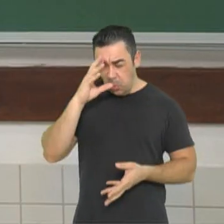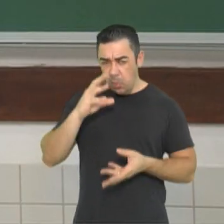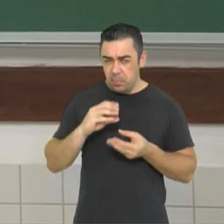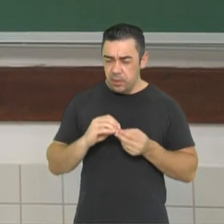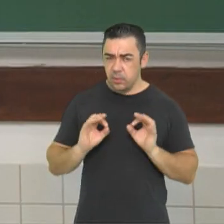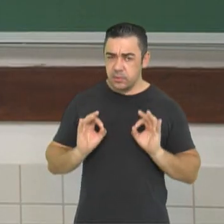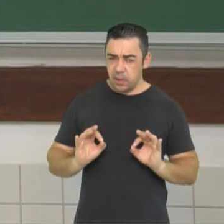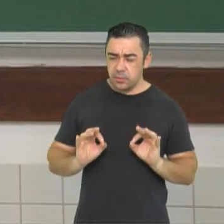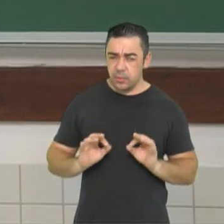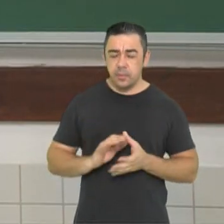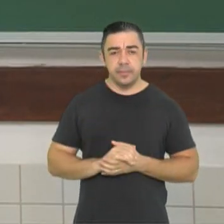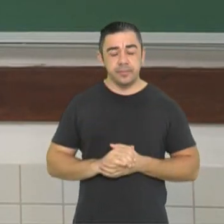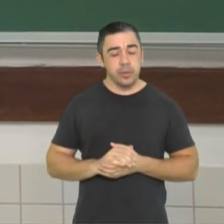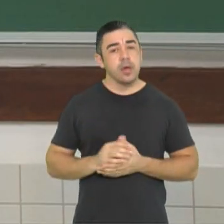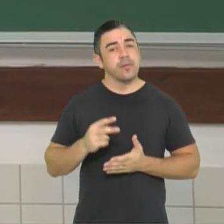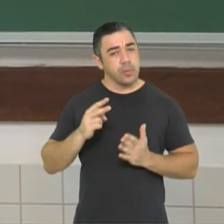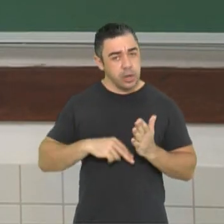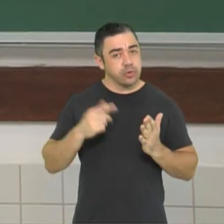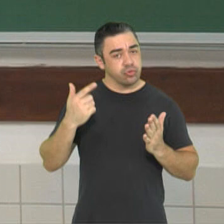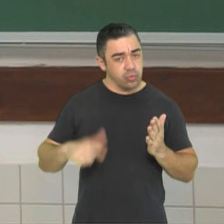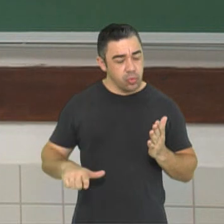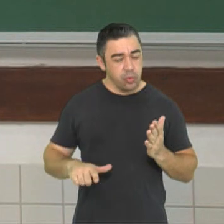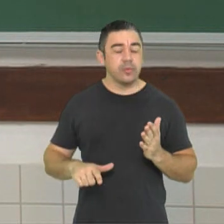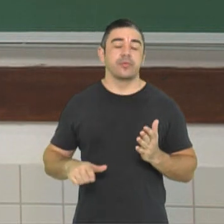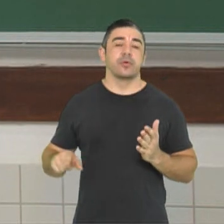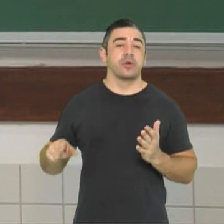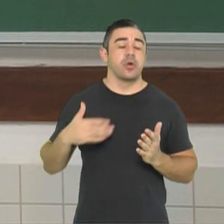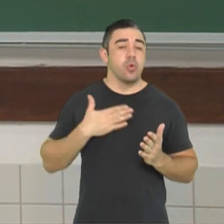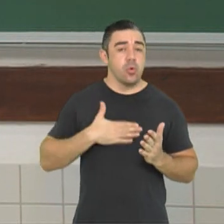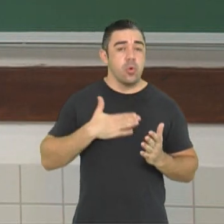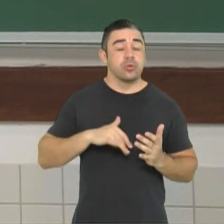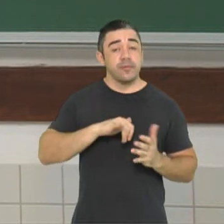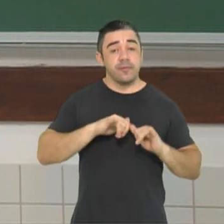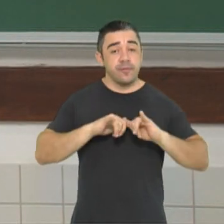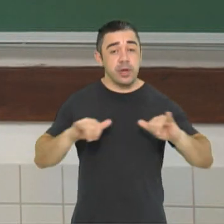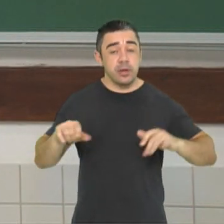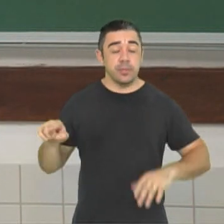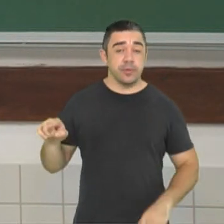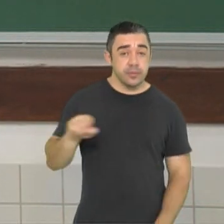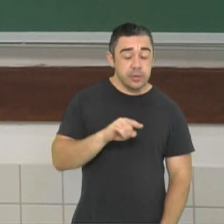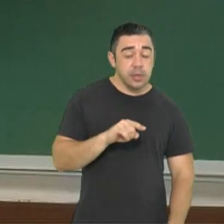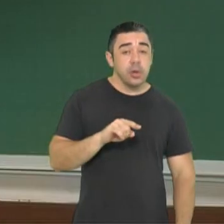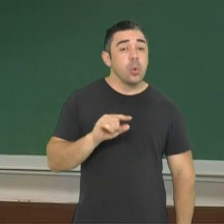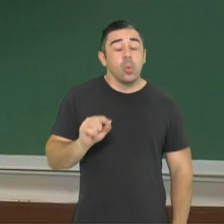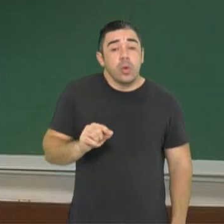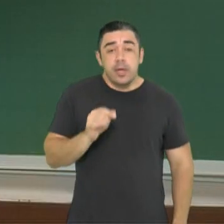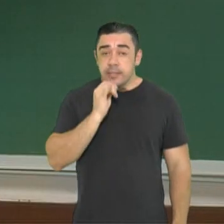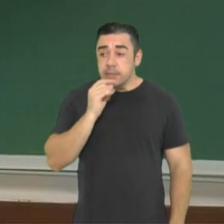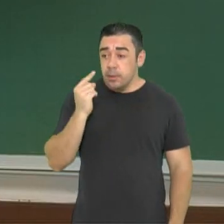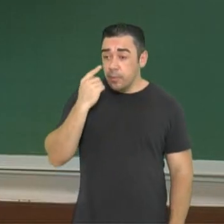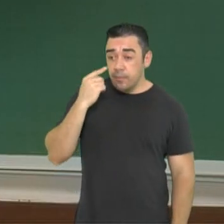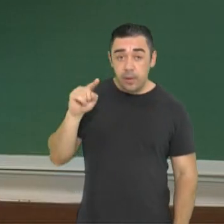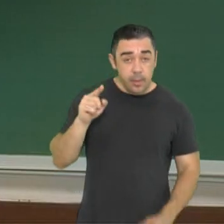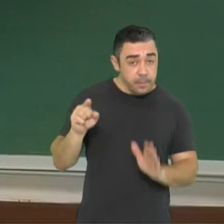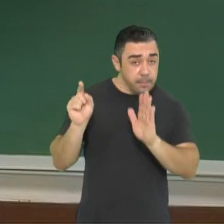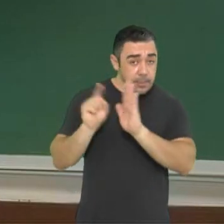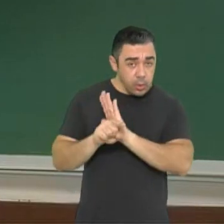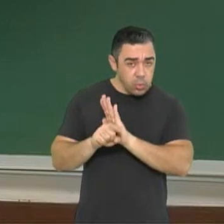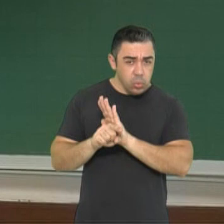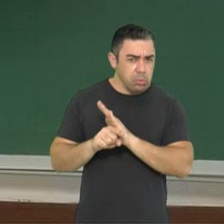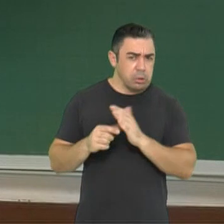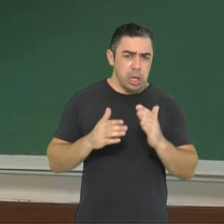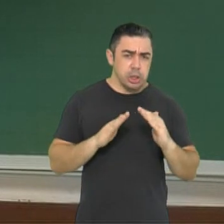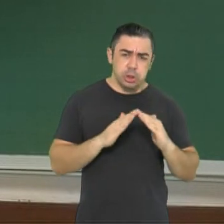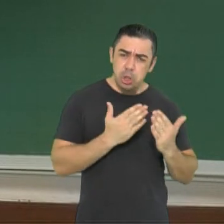trecho perfeitamente? Vamos reler o trecho novamente. E eu sempre gosto de dizer para os alunos assim, quando a gente se depara com uma questão dessa, seja ela